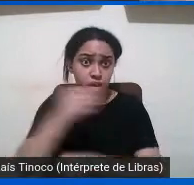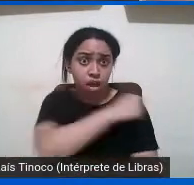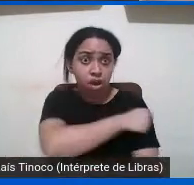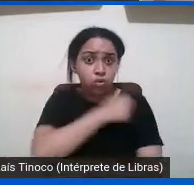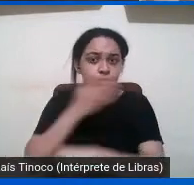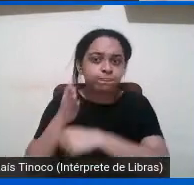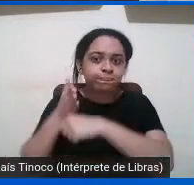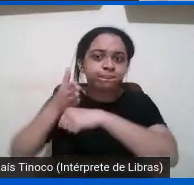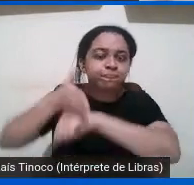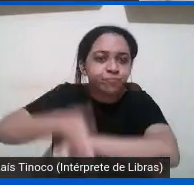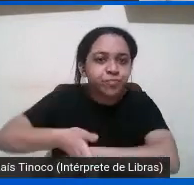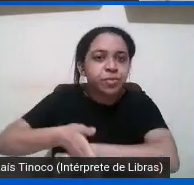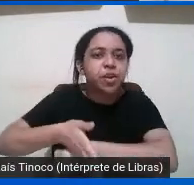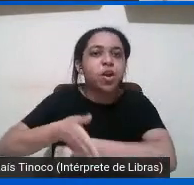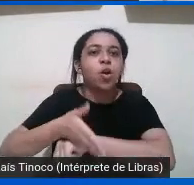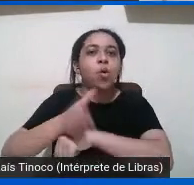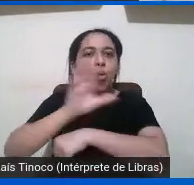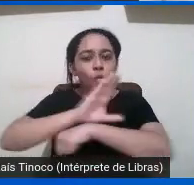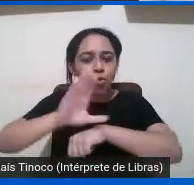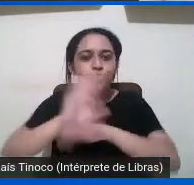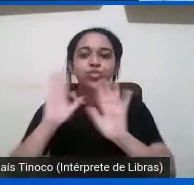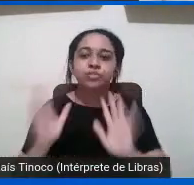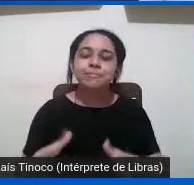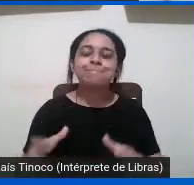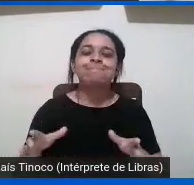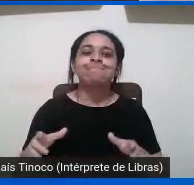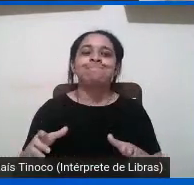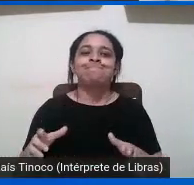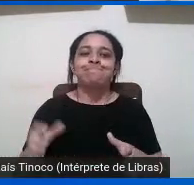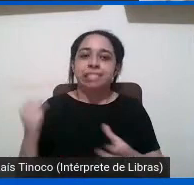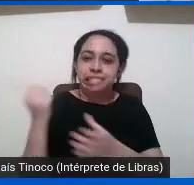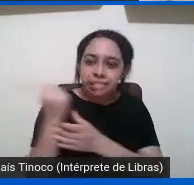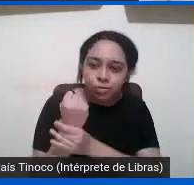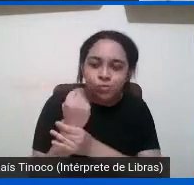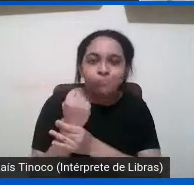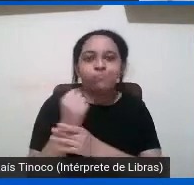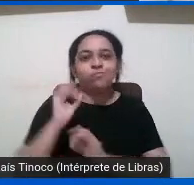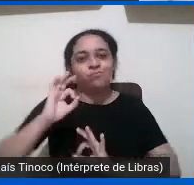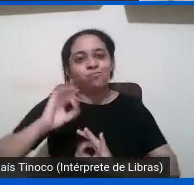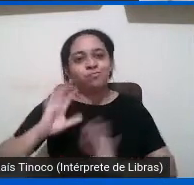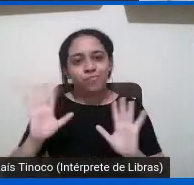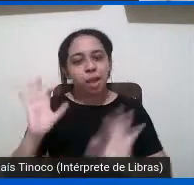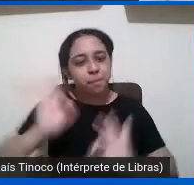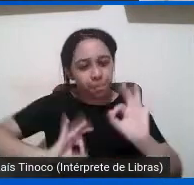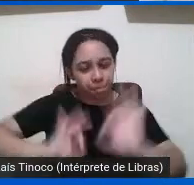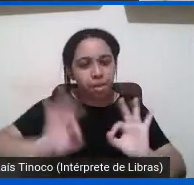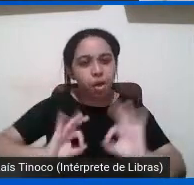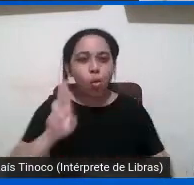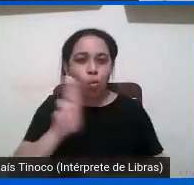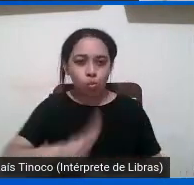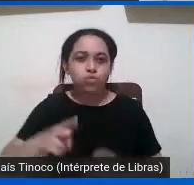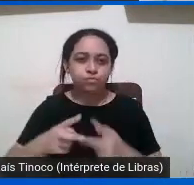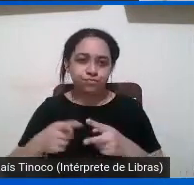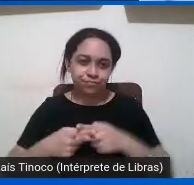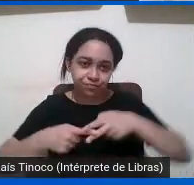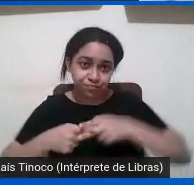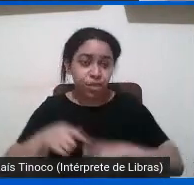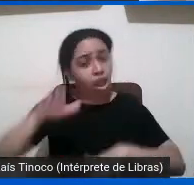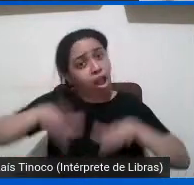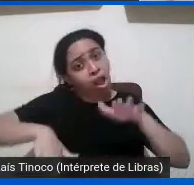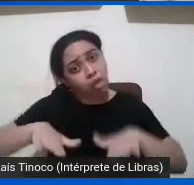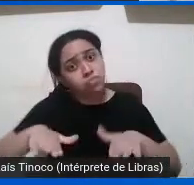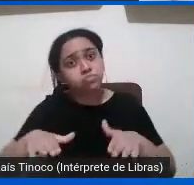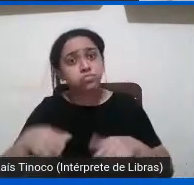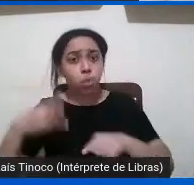mais preparado para o uso dessas ferramentas em alguns casos nós vamos falar com o aluno pelo WhatsApp